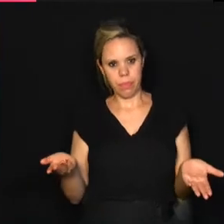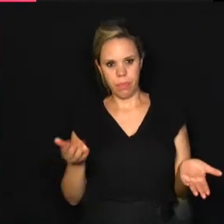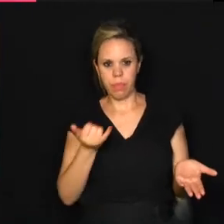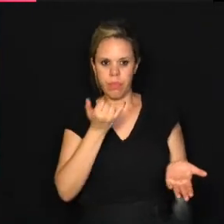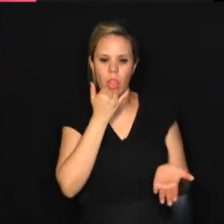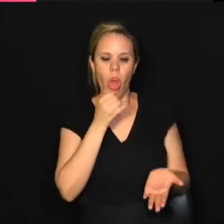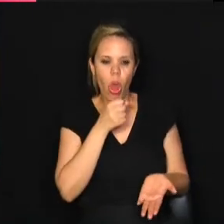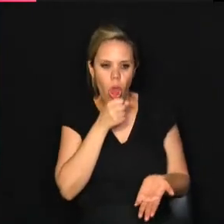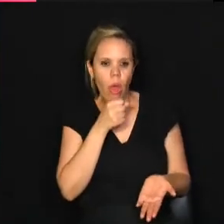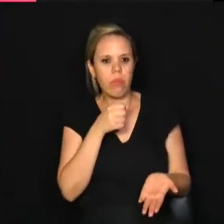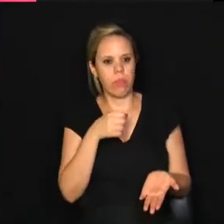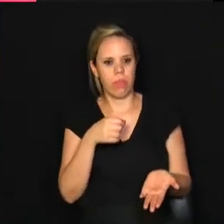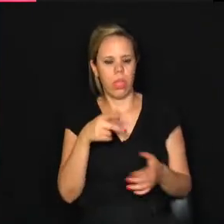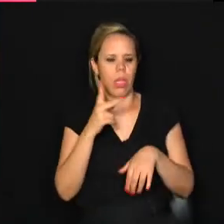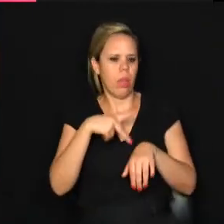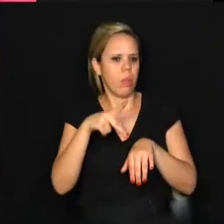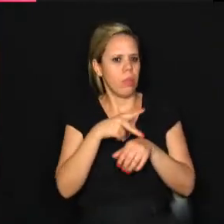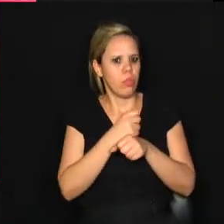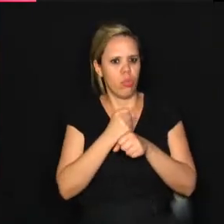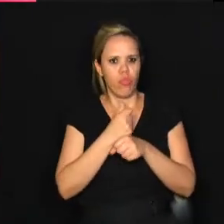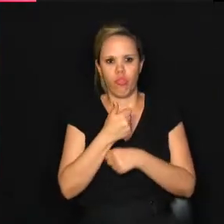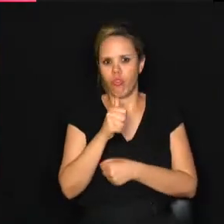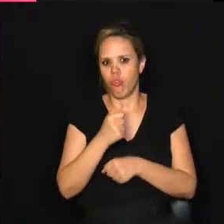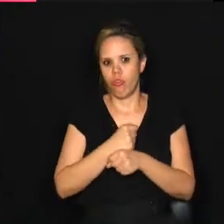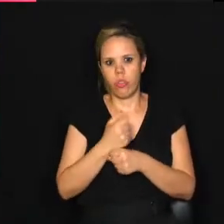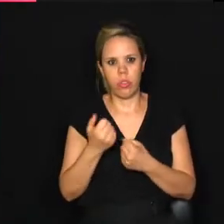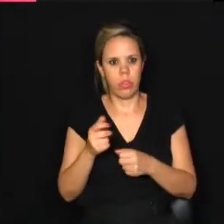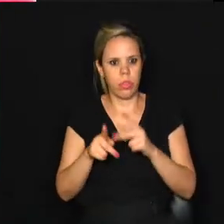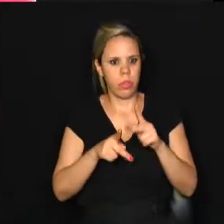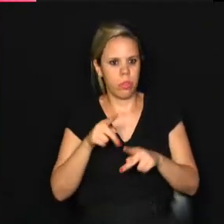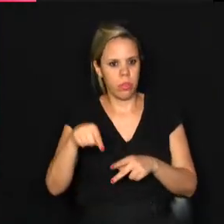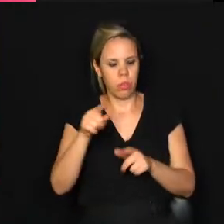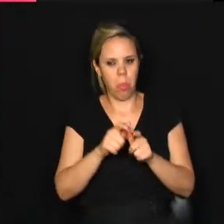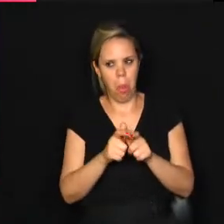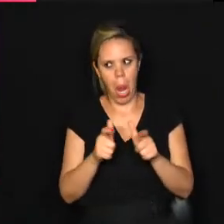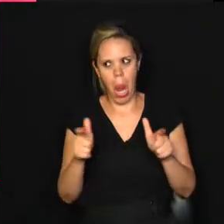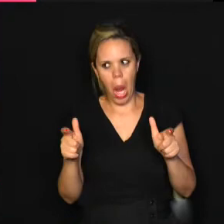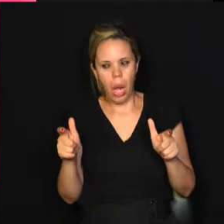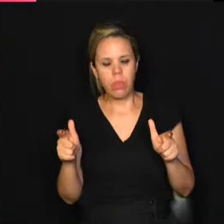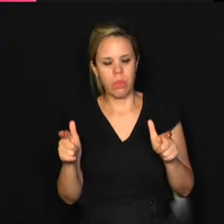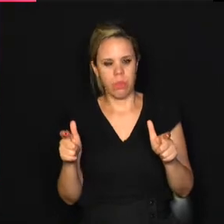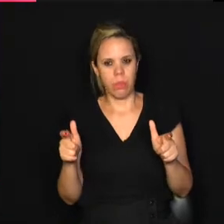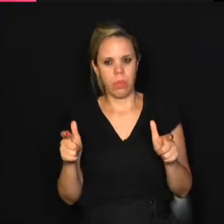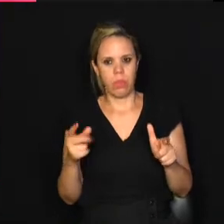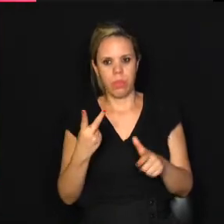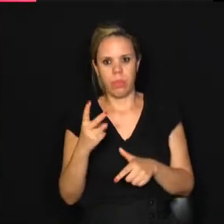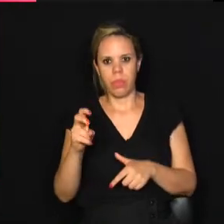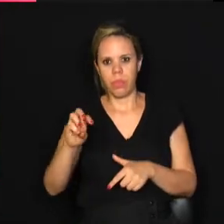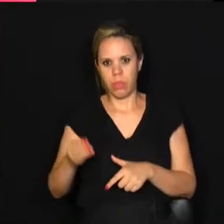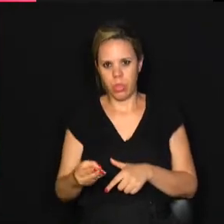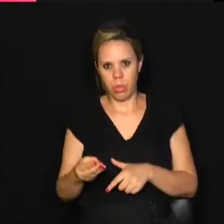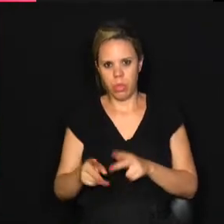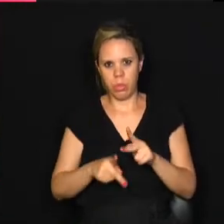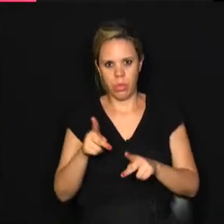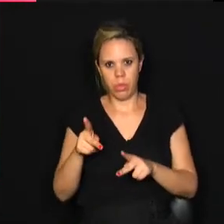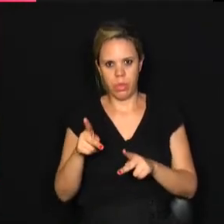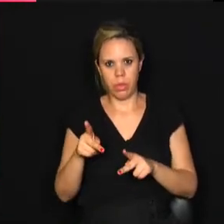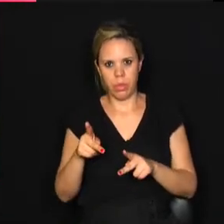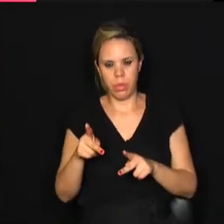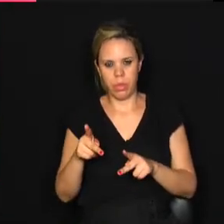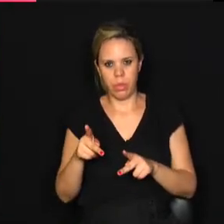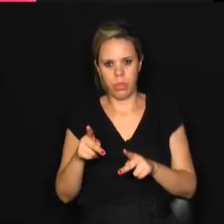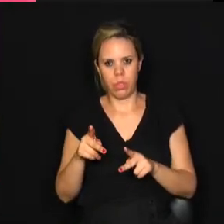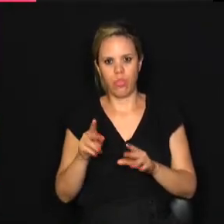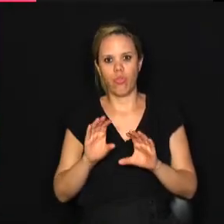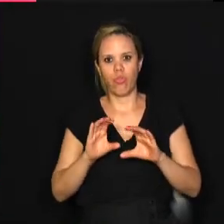Para um país que nesses últimos 11 anos a população cresceu cerca de 25 milhões de pessoas, os